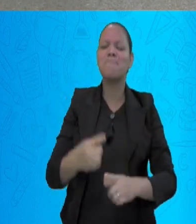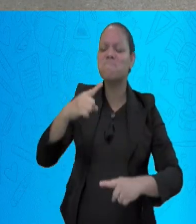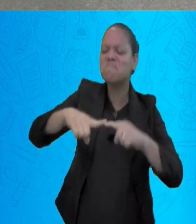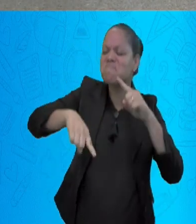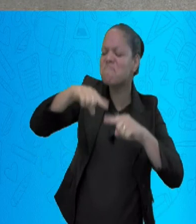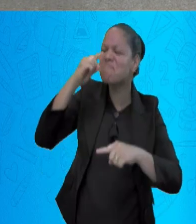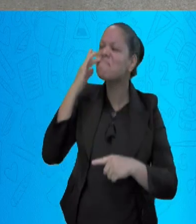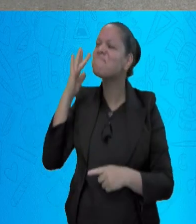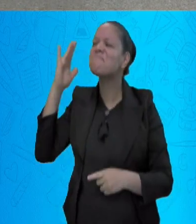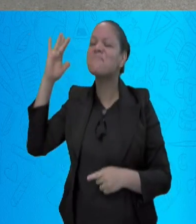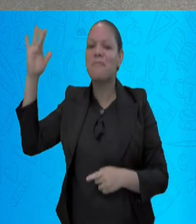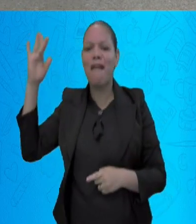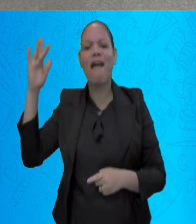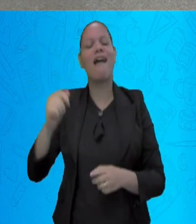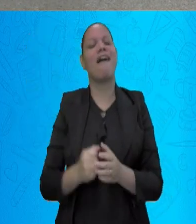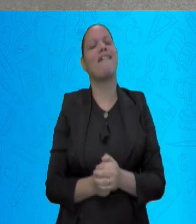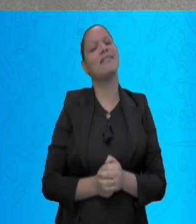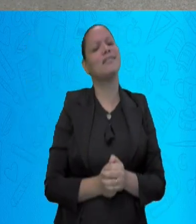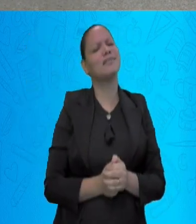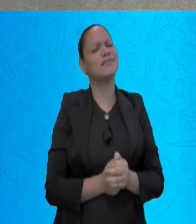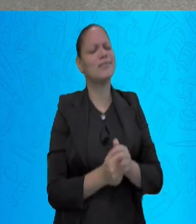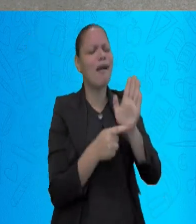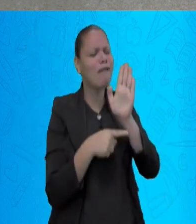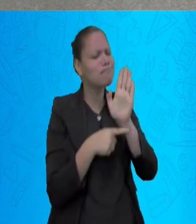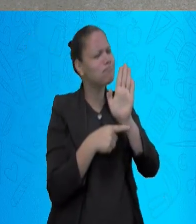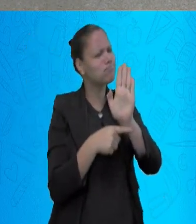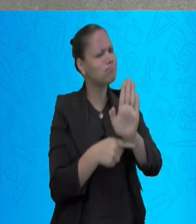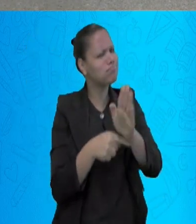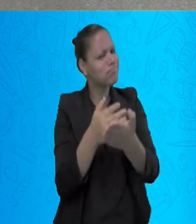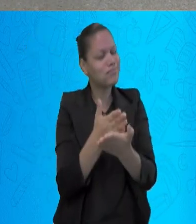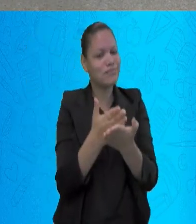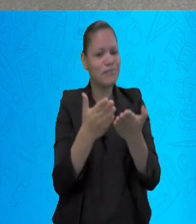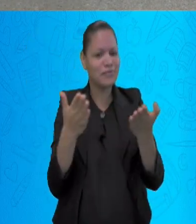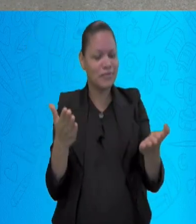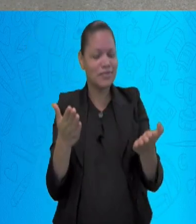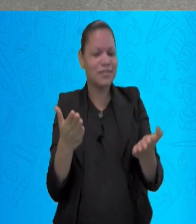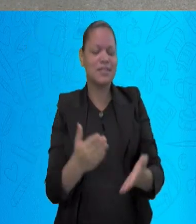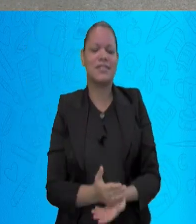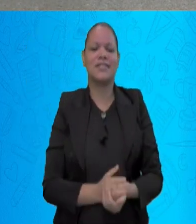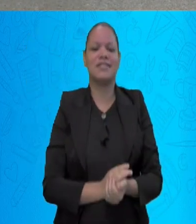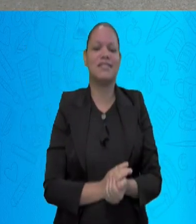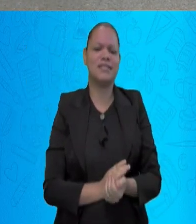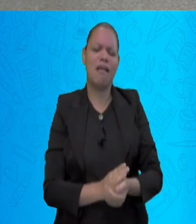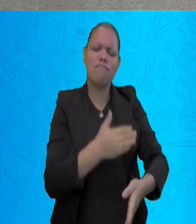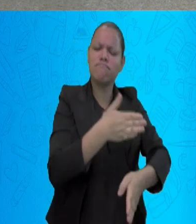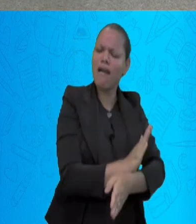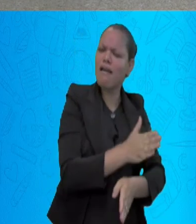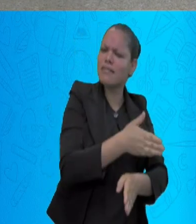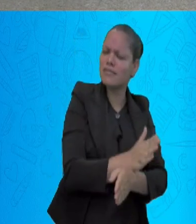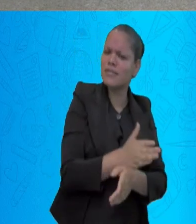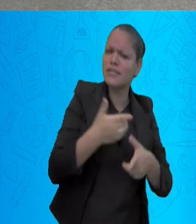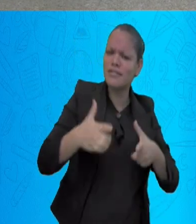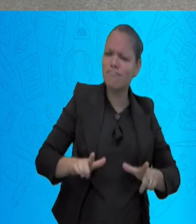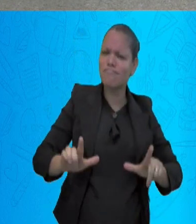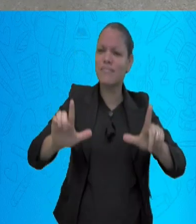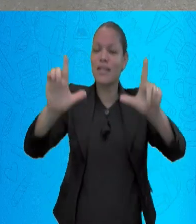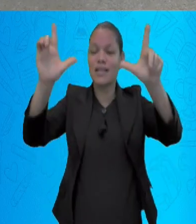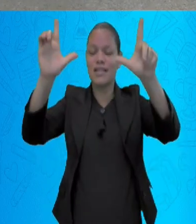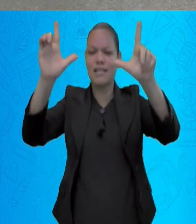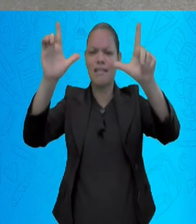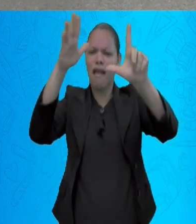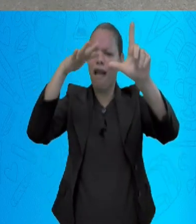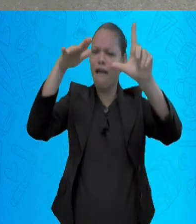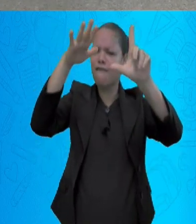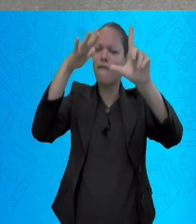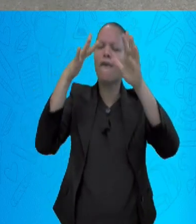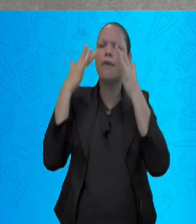ajudado vocês para auxiliar nas atividades da plataforma. E para acessar a nossa plataforma SMED, basta